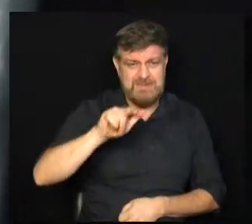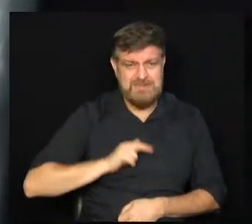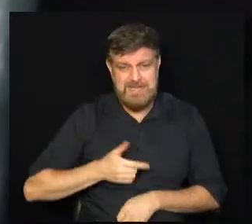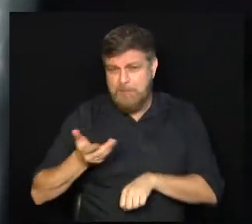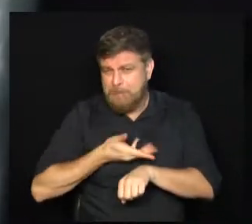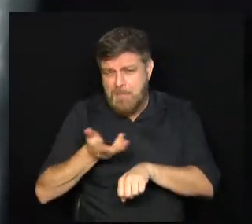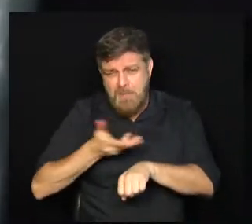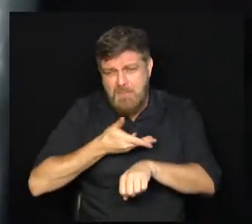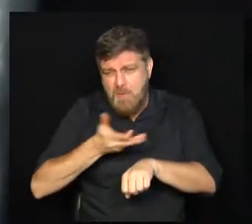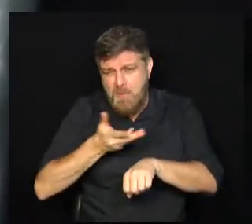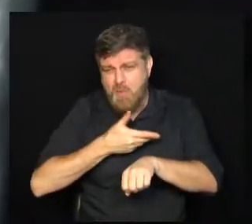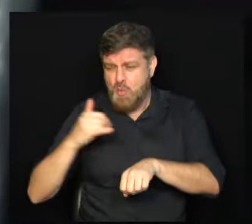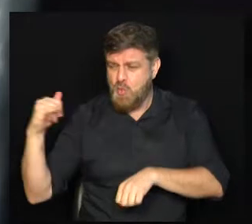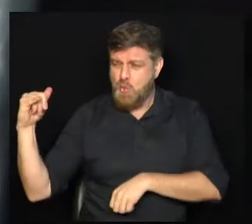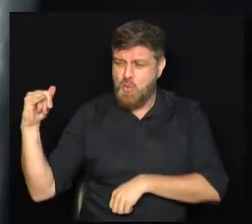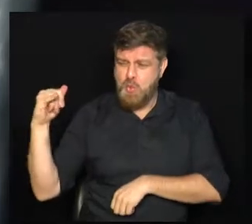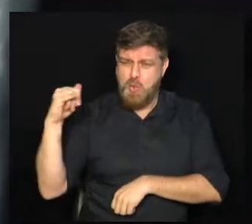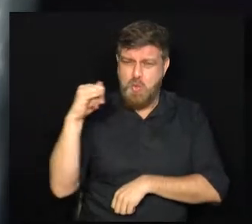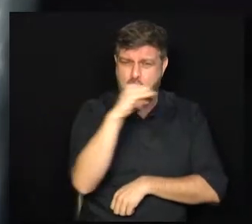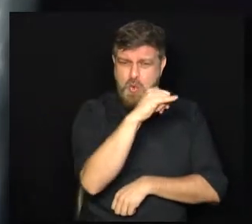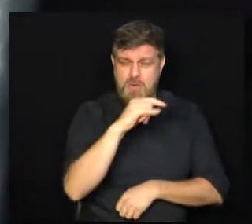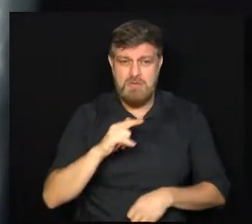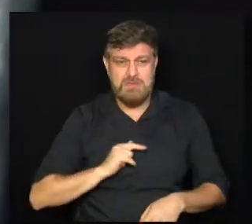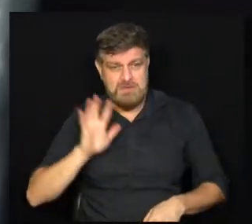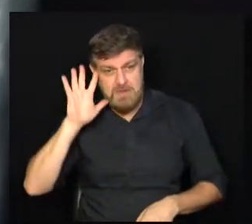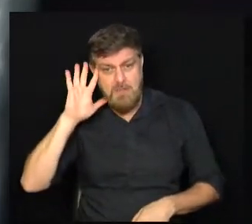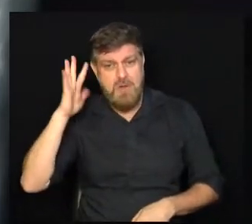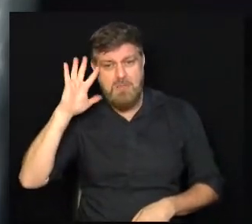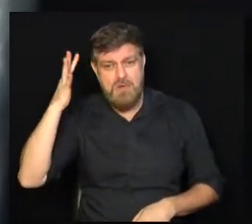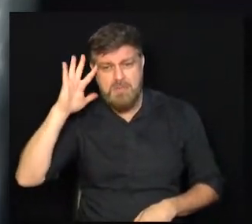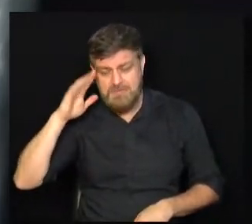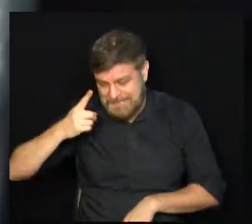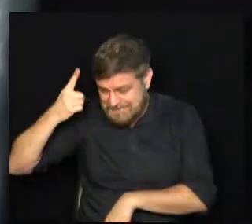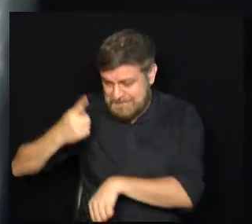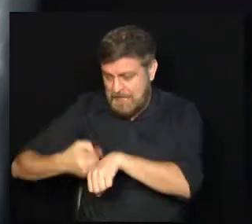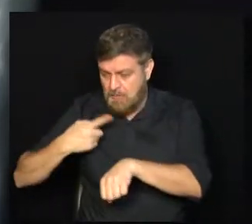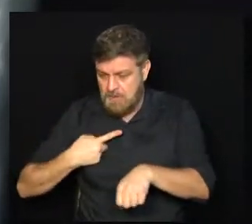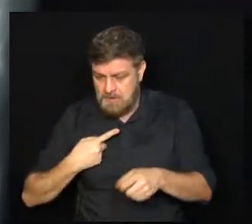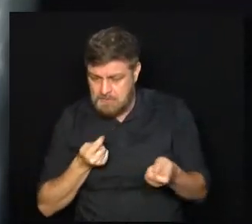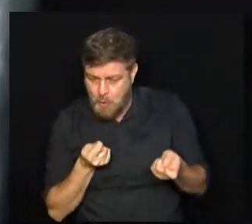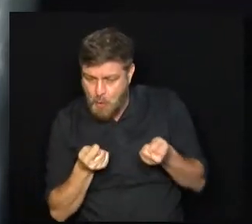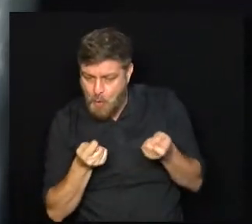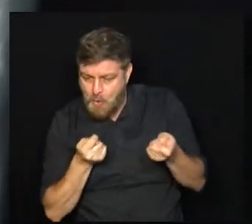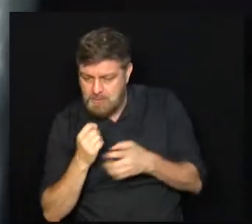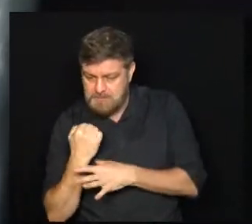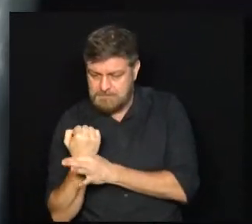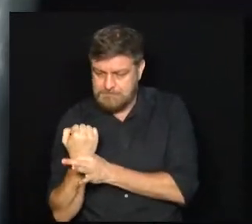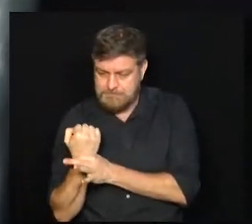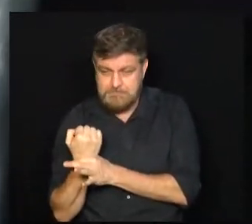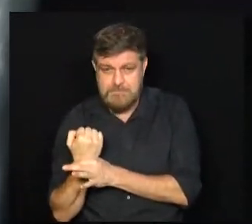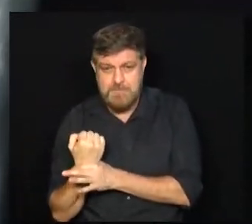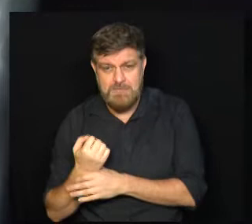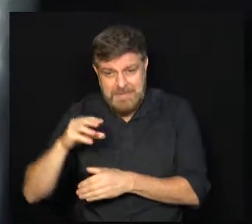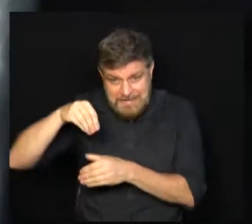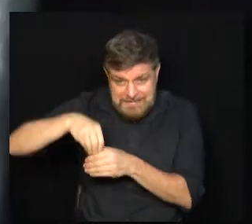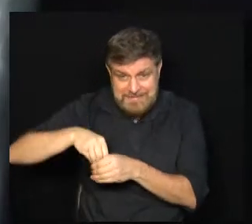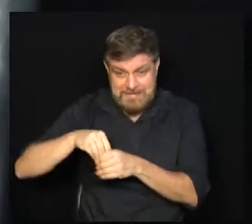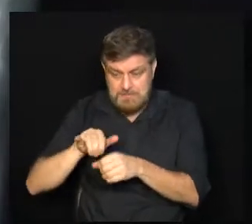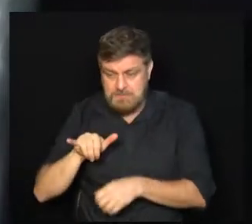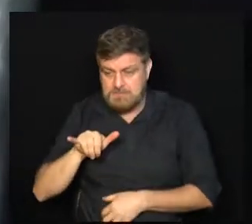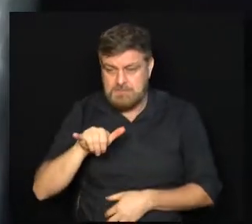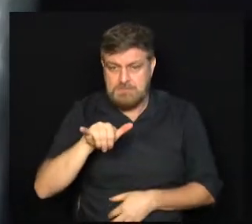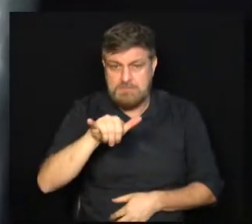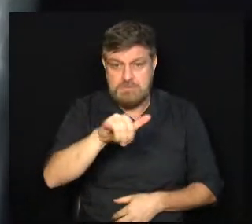hora, nossos processos de decisão, nosso controle de segurança a bordo da aeronave, né?